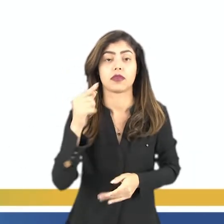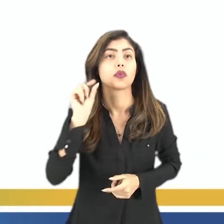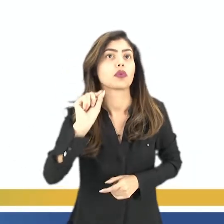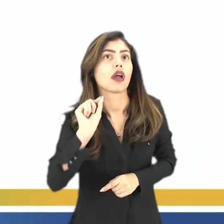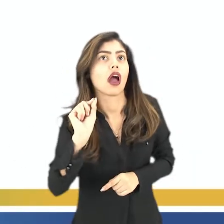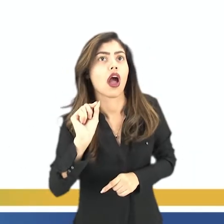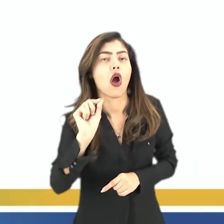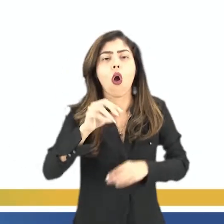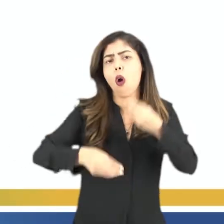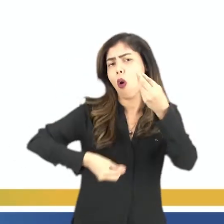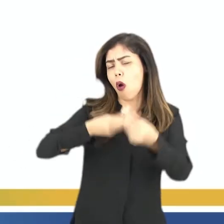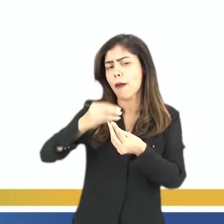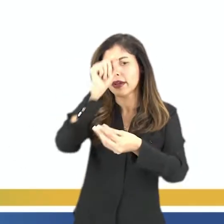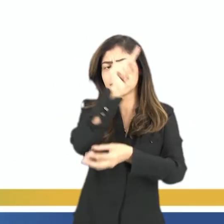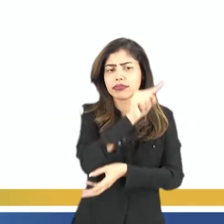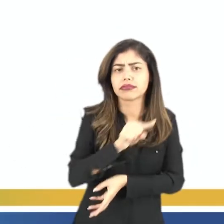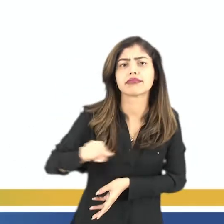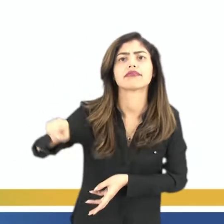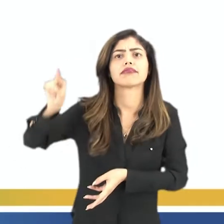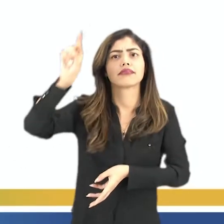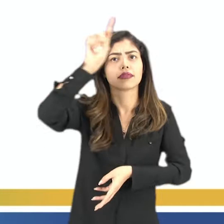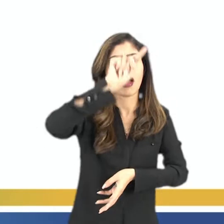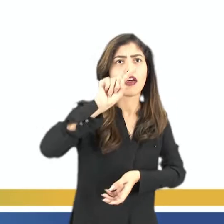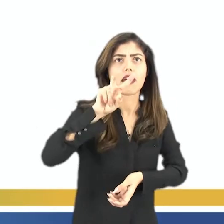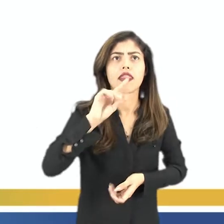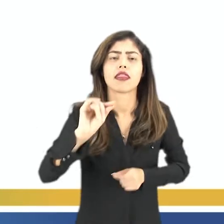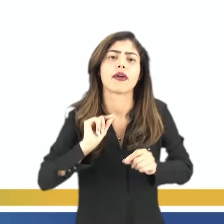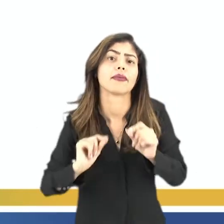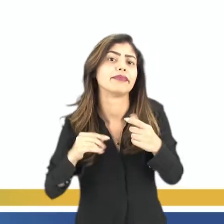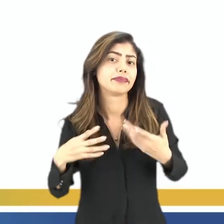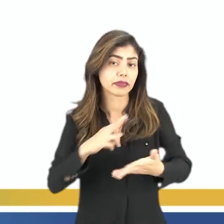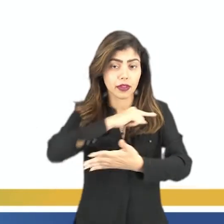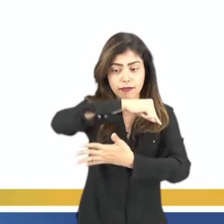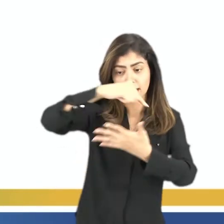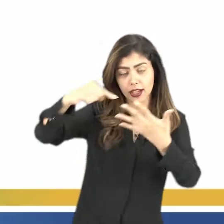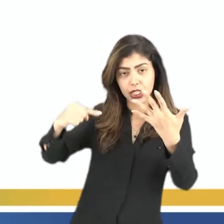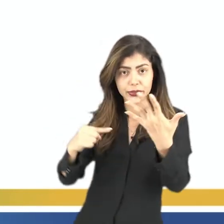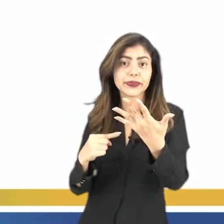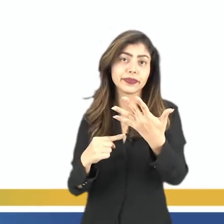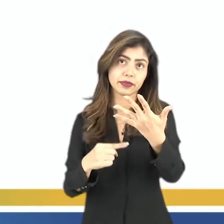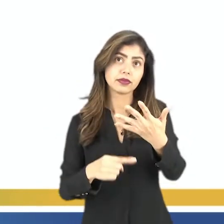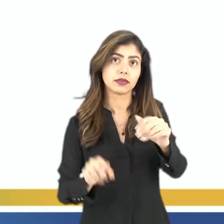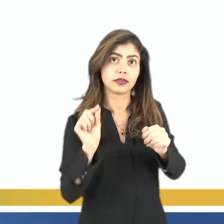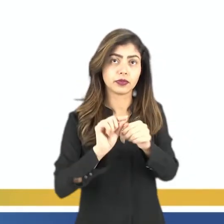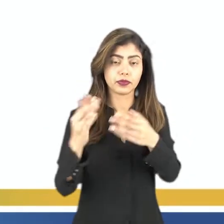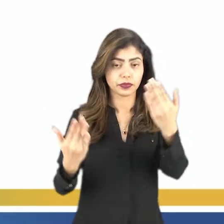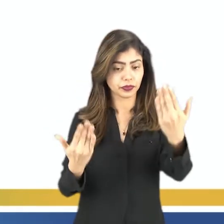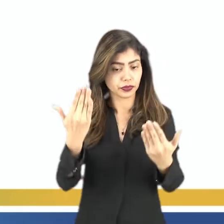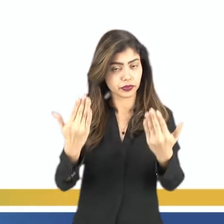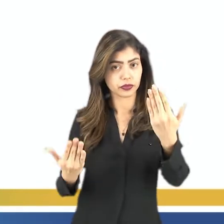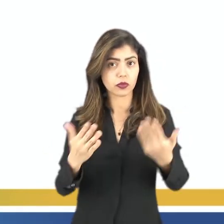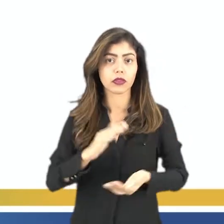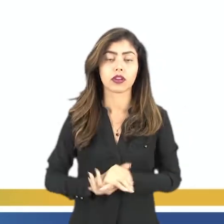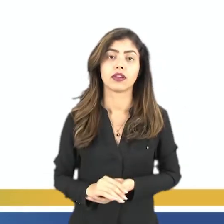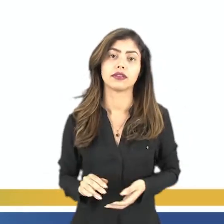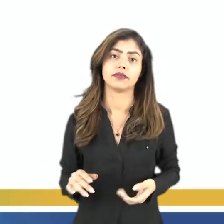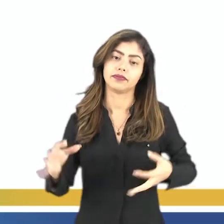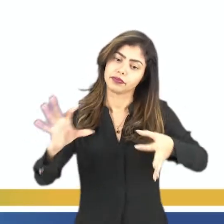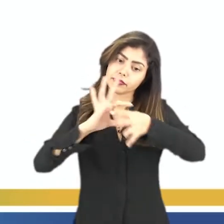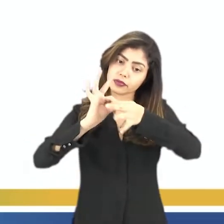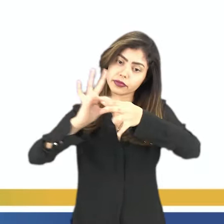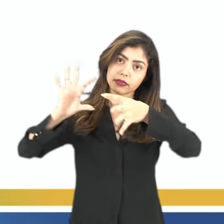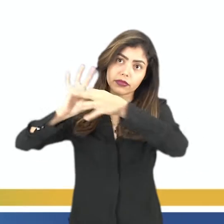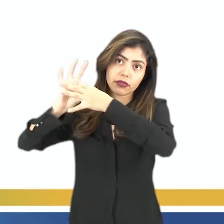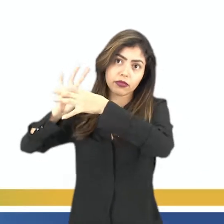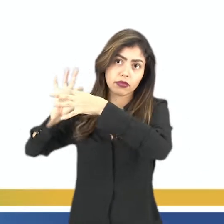que é um circuito mesmo. Basicamente, no circuito você tem vários elementos e você vai relacioná-los ali. Ou seja, você vai ligar um